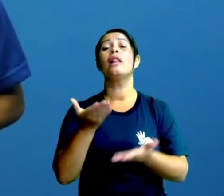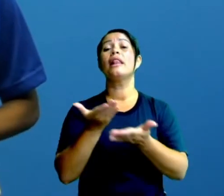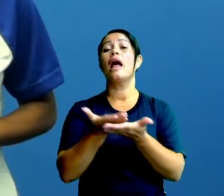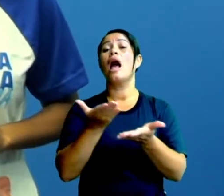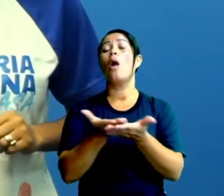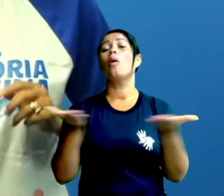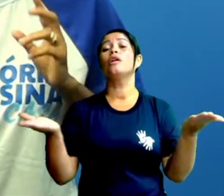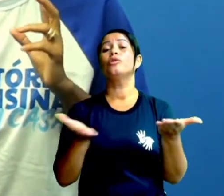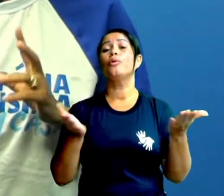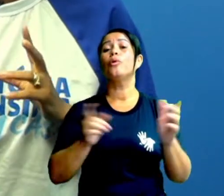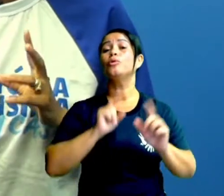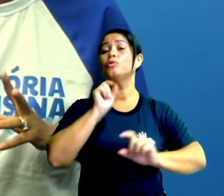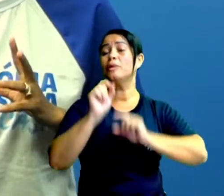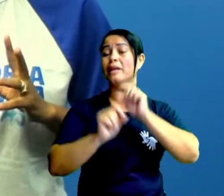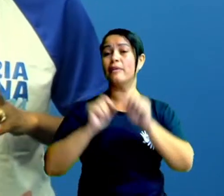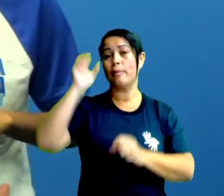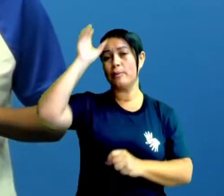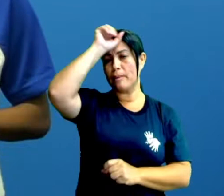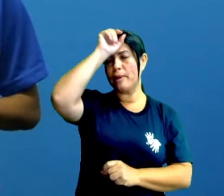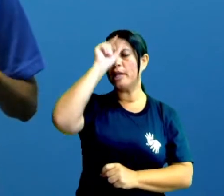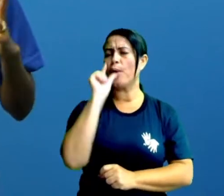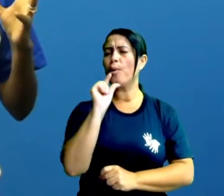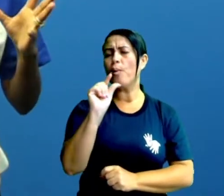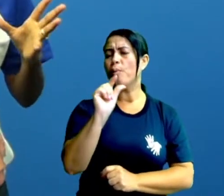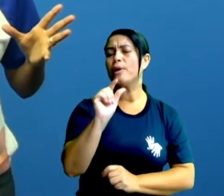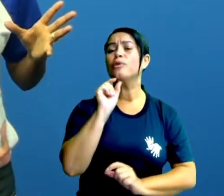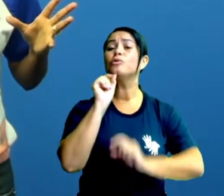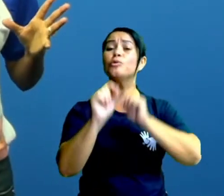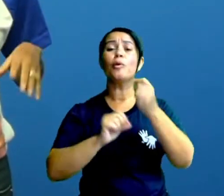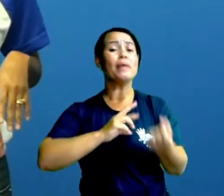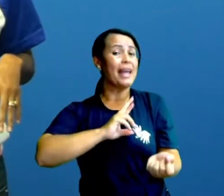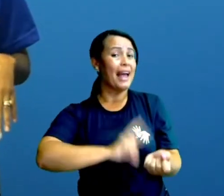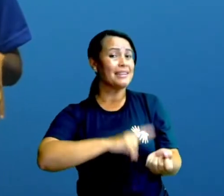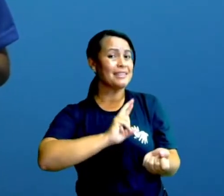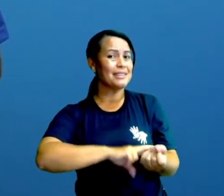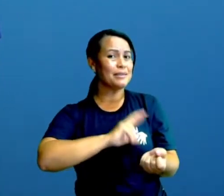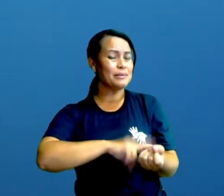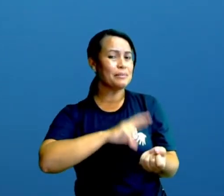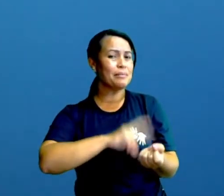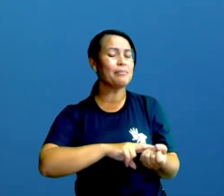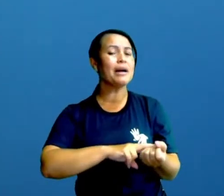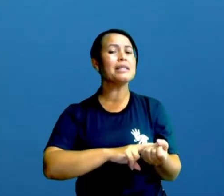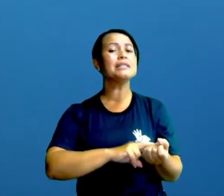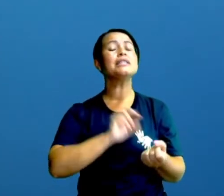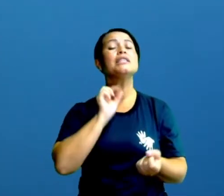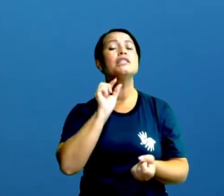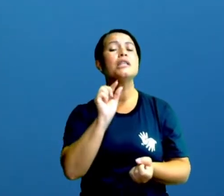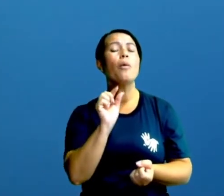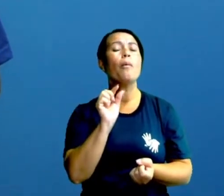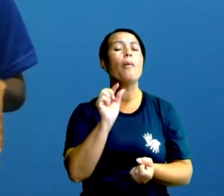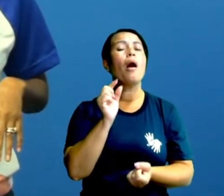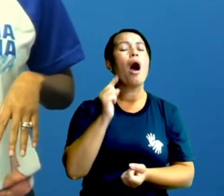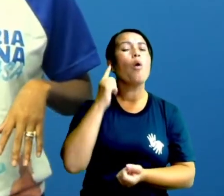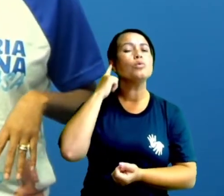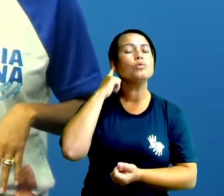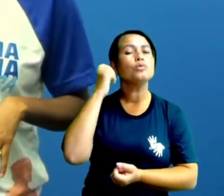nossa onde hoje nós vamos aprender um pouquinho sobre as rimas que são sozinhos